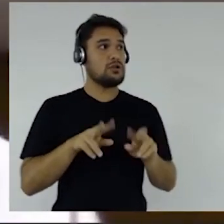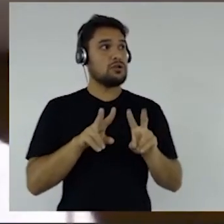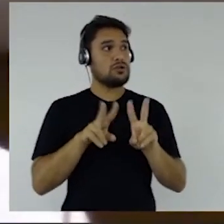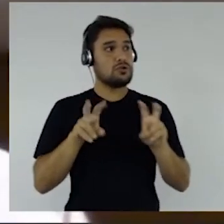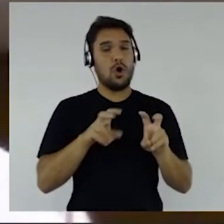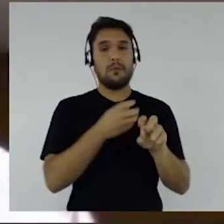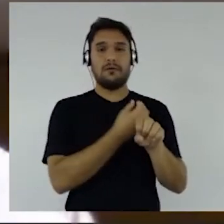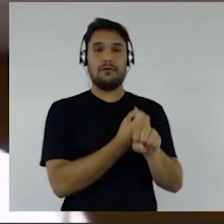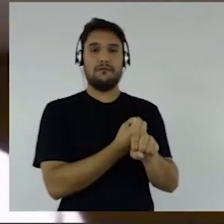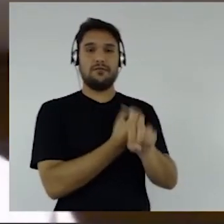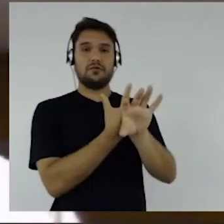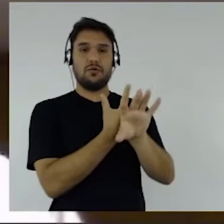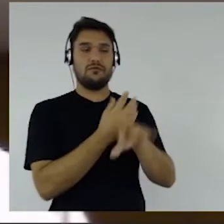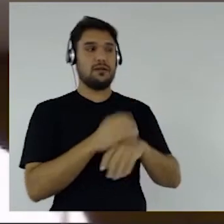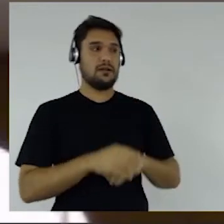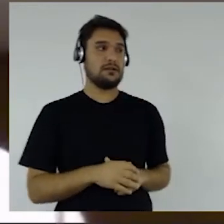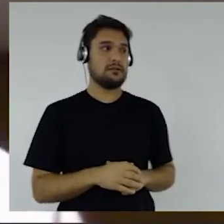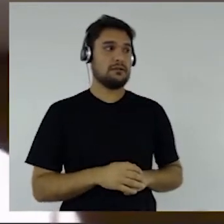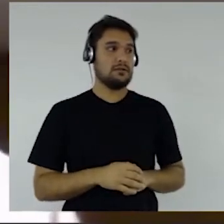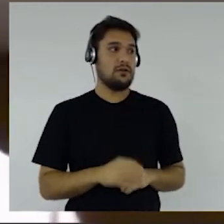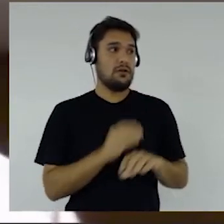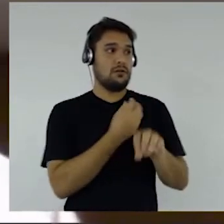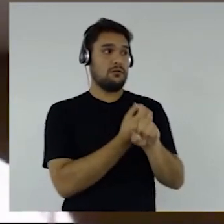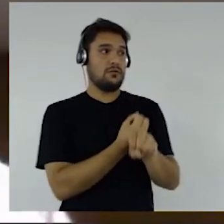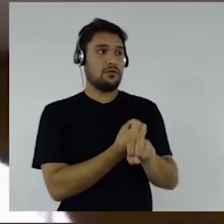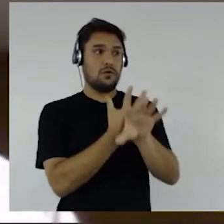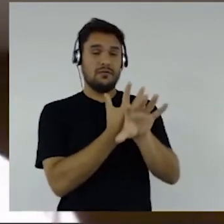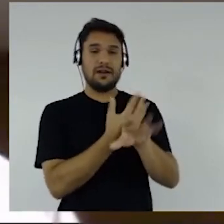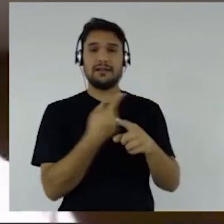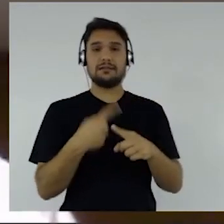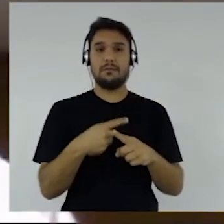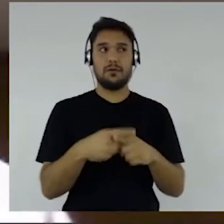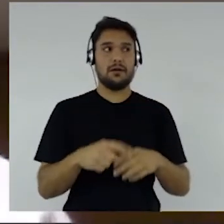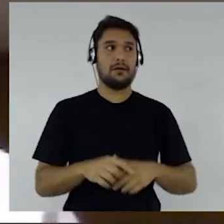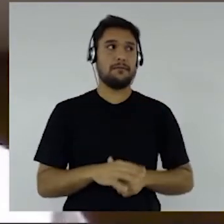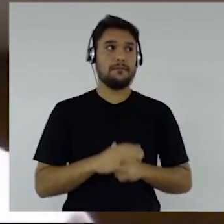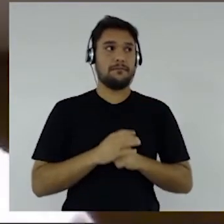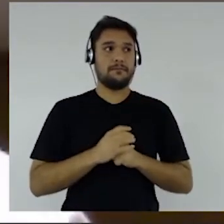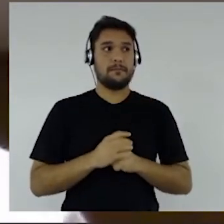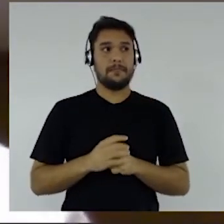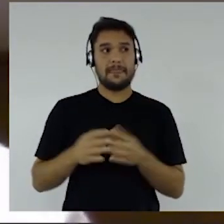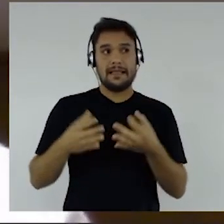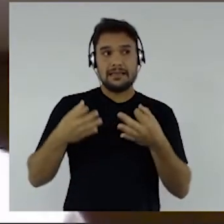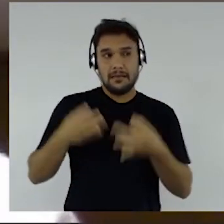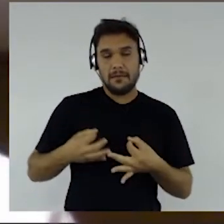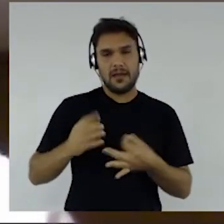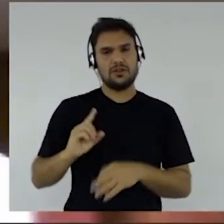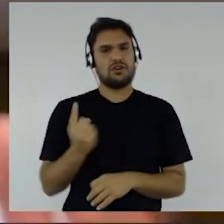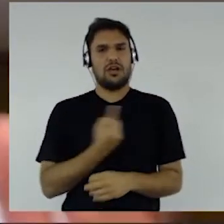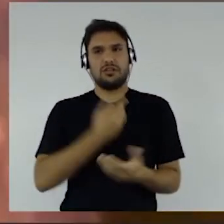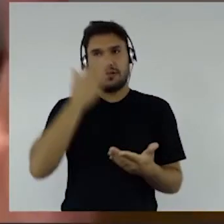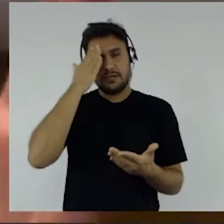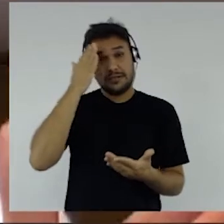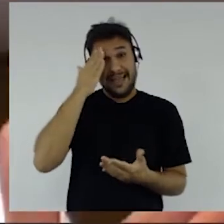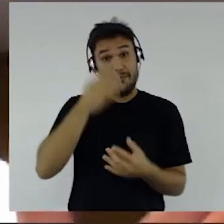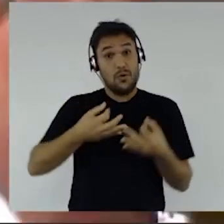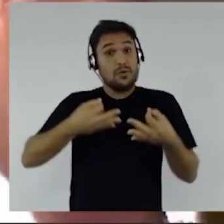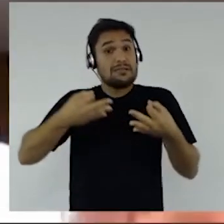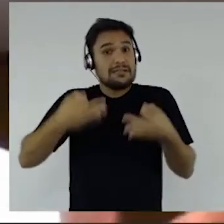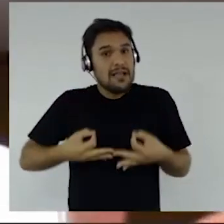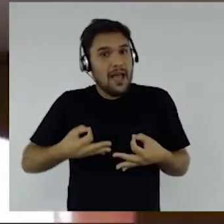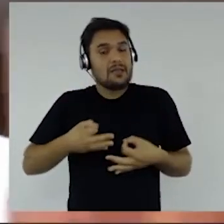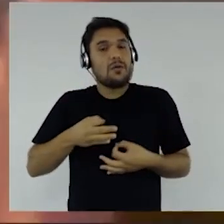da videoconferência. Tá? E a questão da videoconferência, por quê, Felipe? Certamente sabemos que o ideal